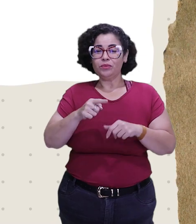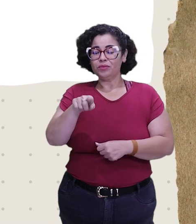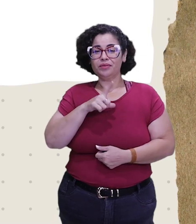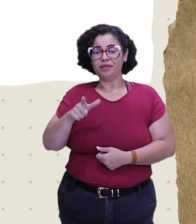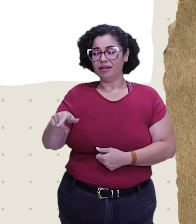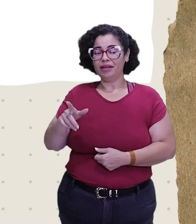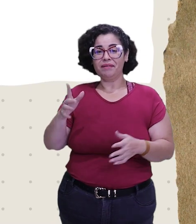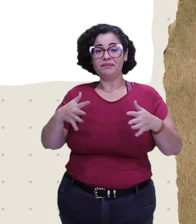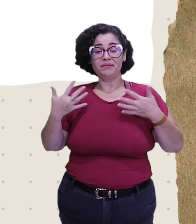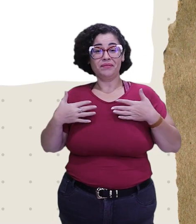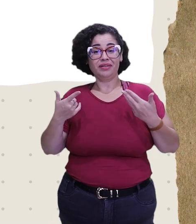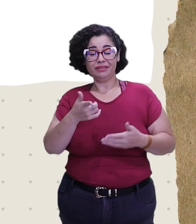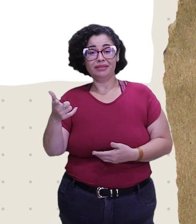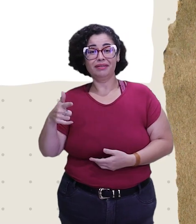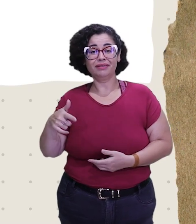Sem Pernas.